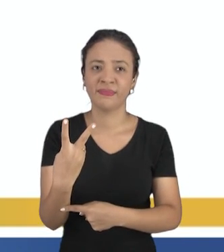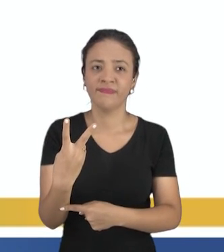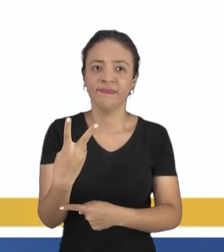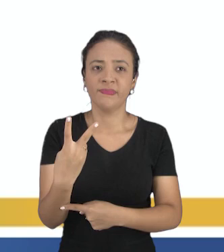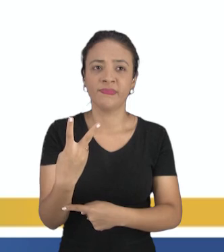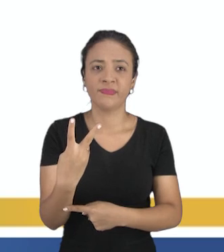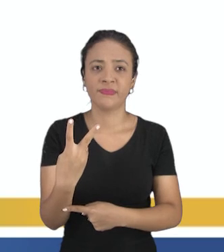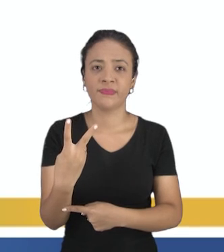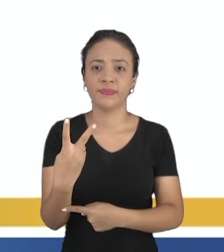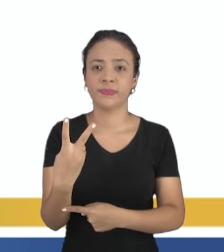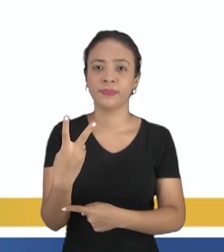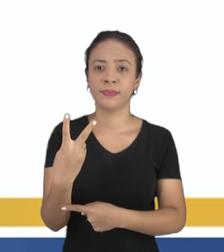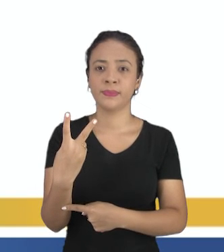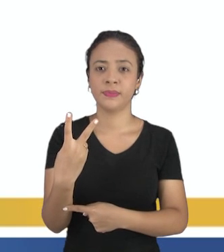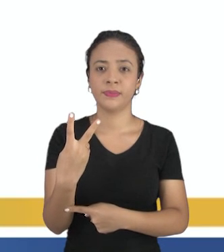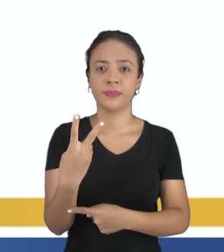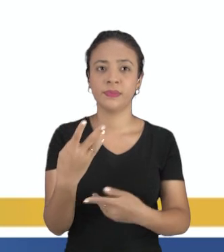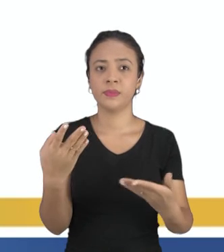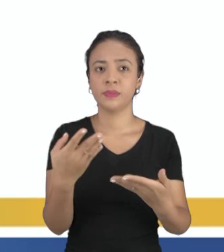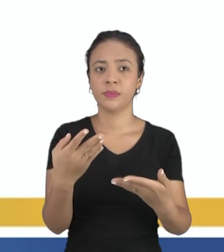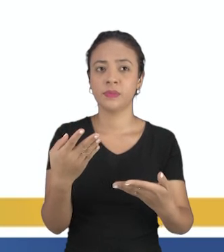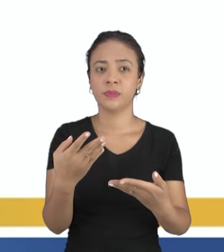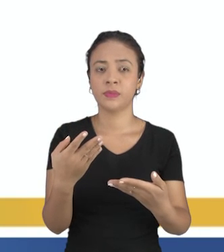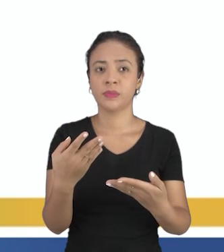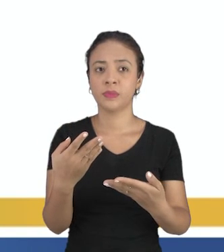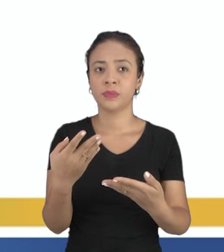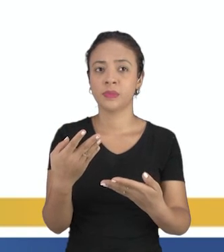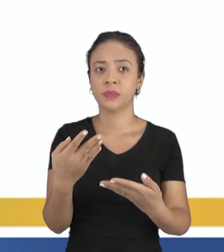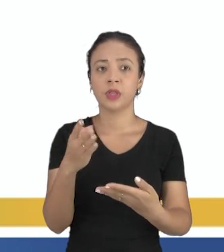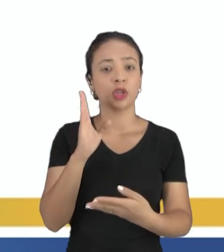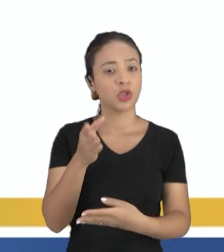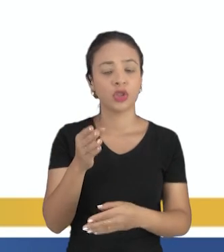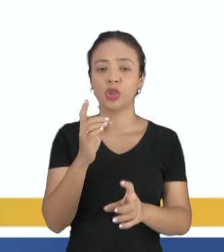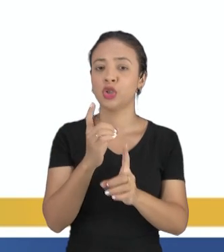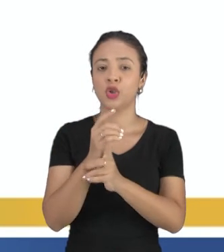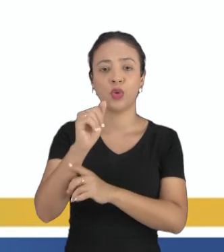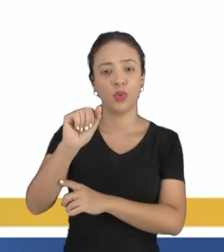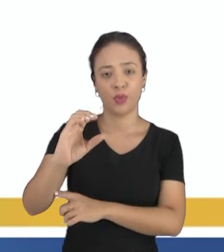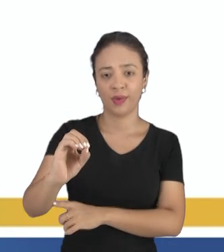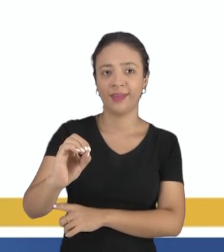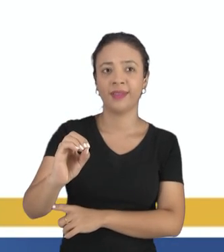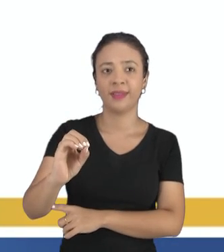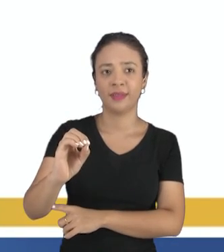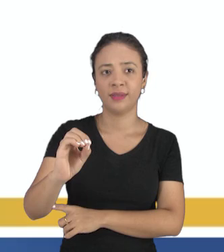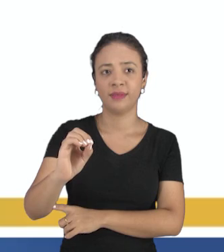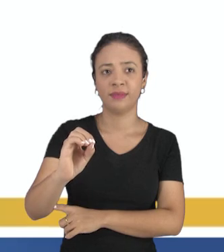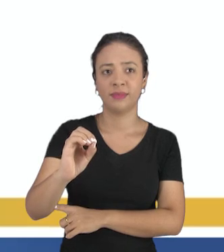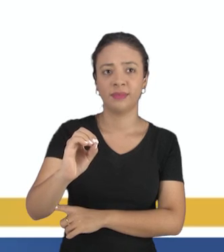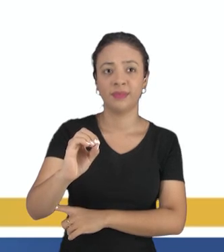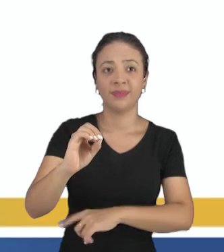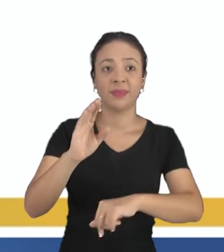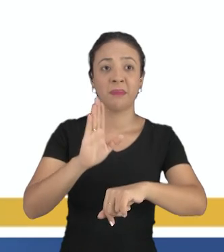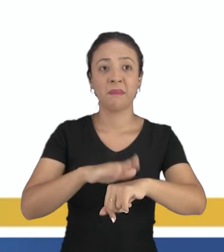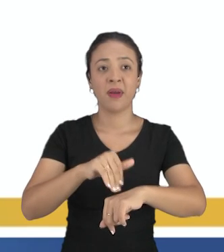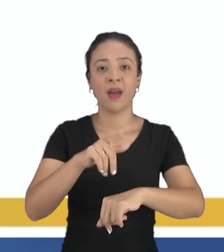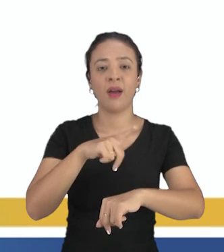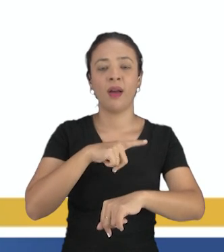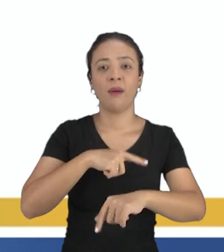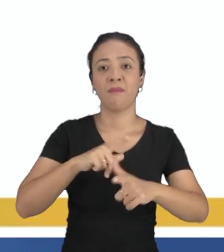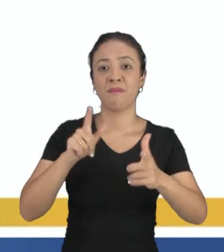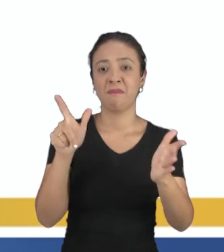59,4 por 2, eu vou diretamente para o A0, tá? Que é a minha maior